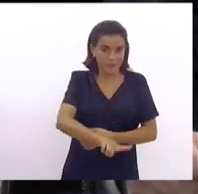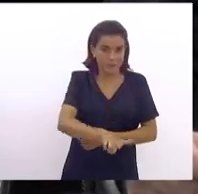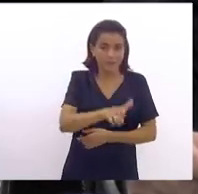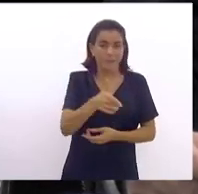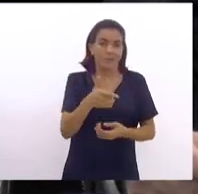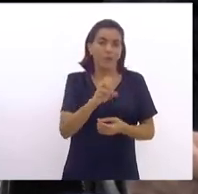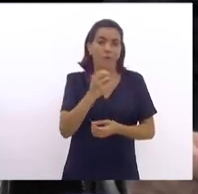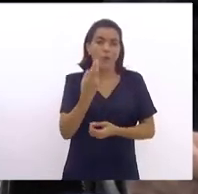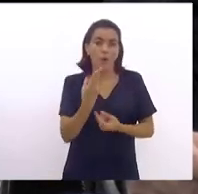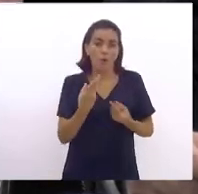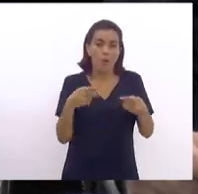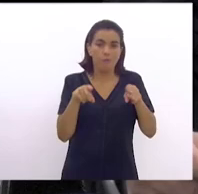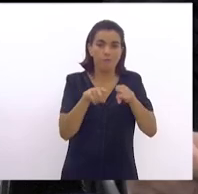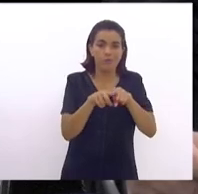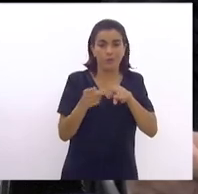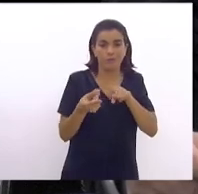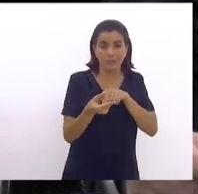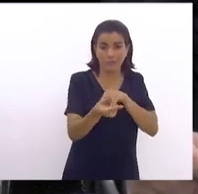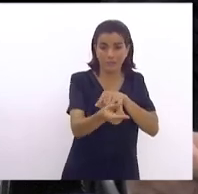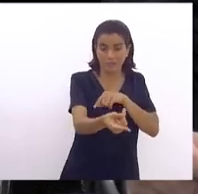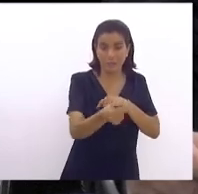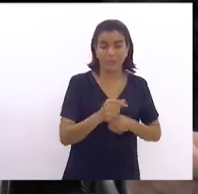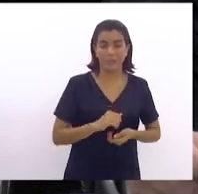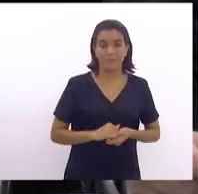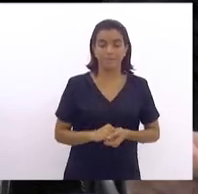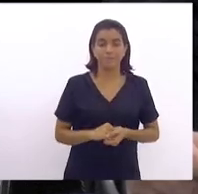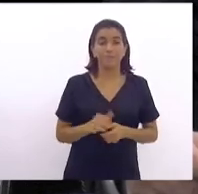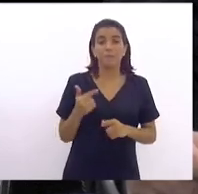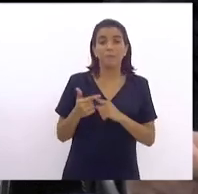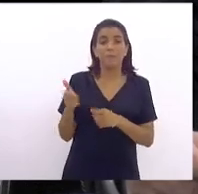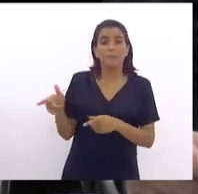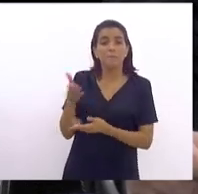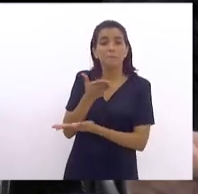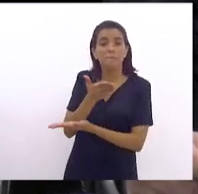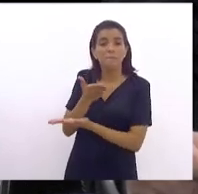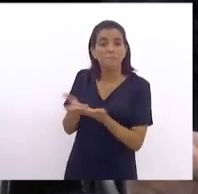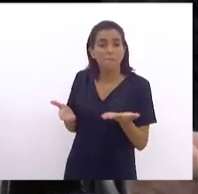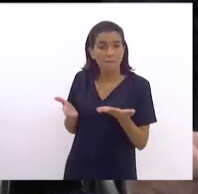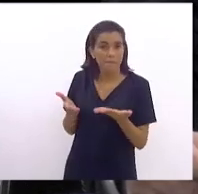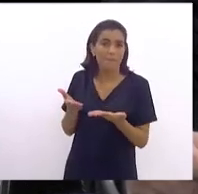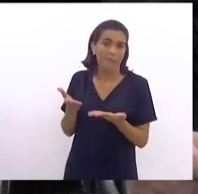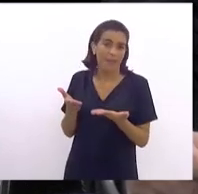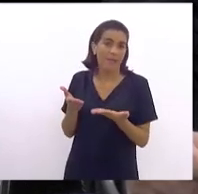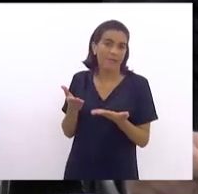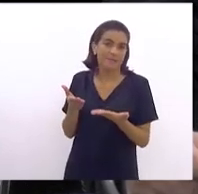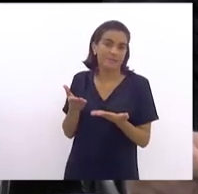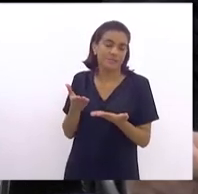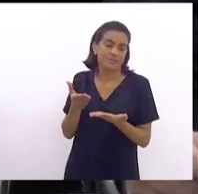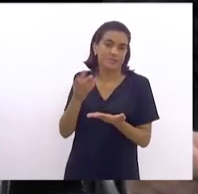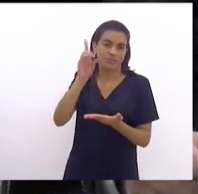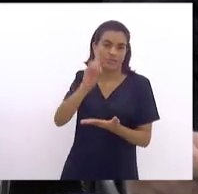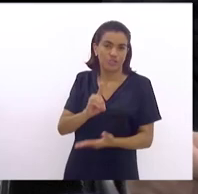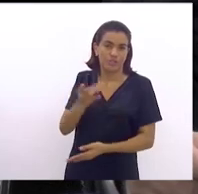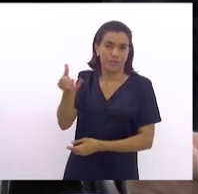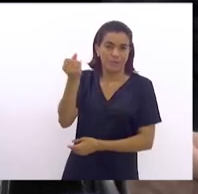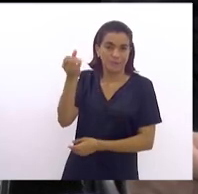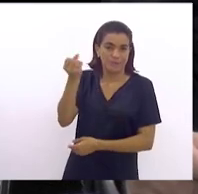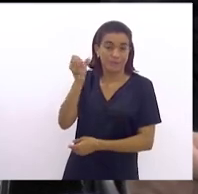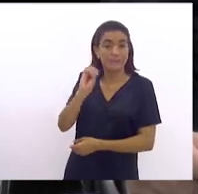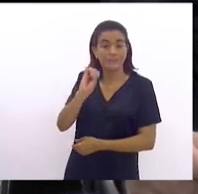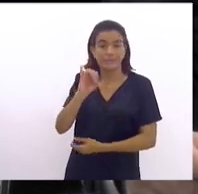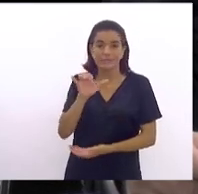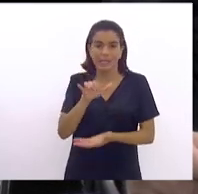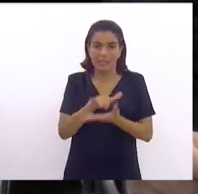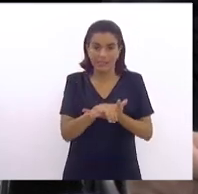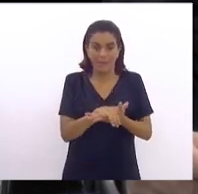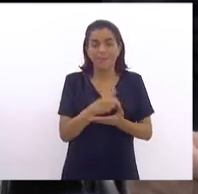união estável, porque eles perdem, não é, a sua pensão quando assim o fazem. Mas a dúvida aqui